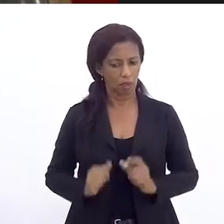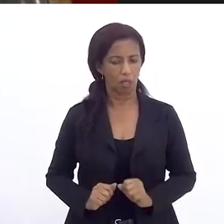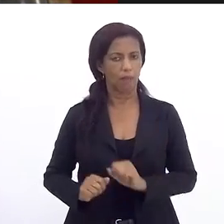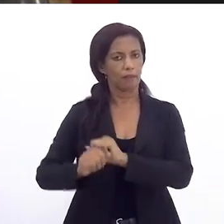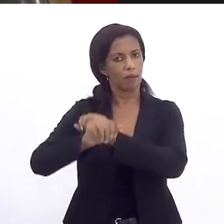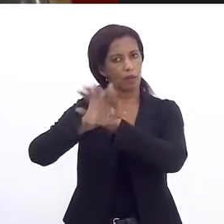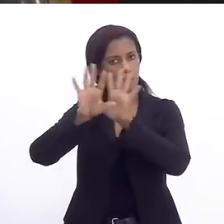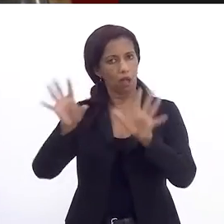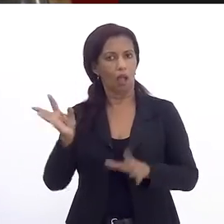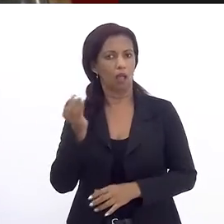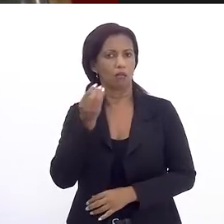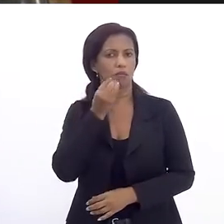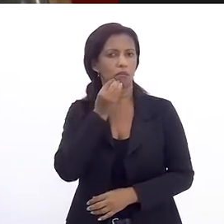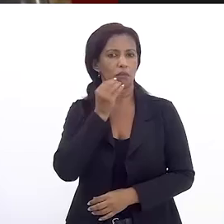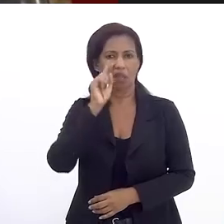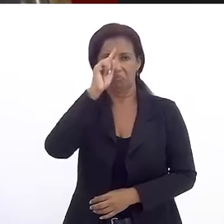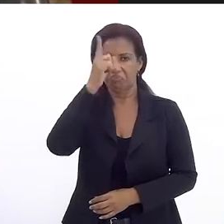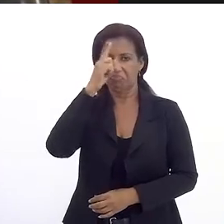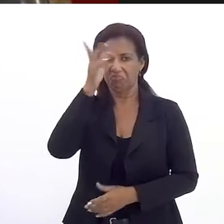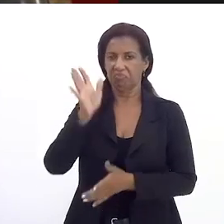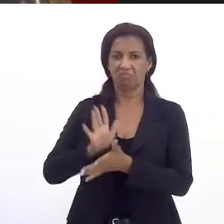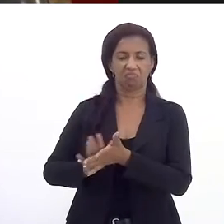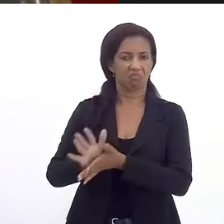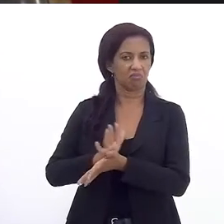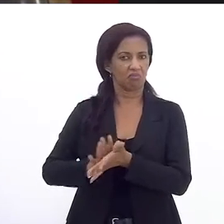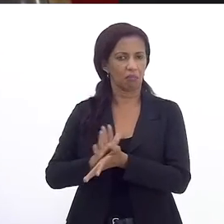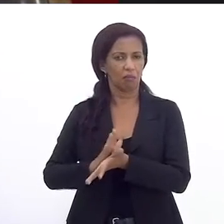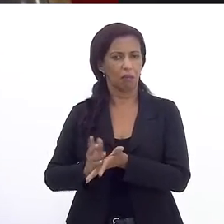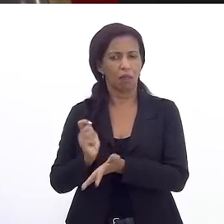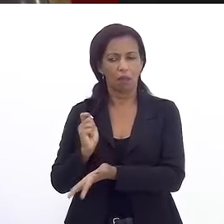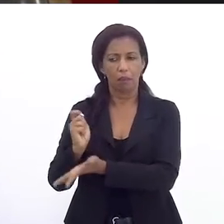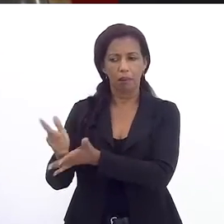Nós gastamos bem,